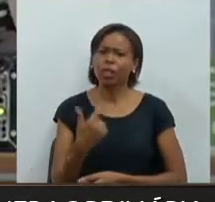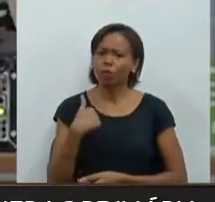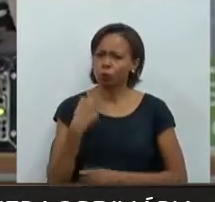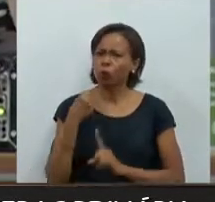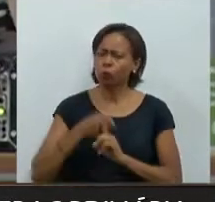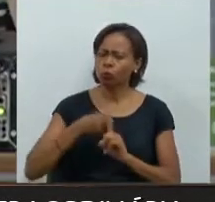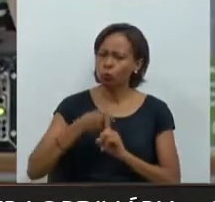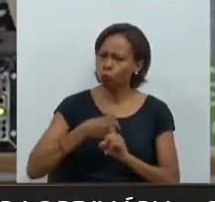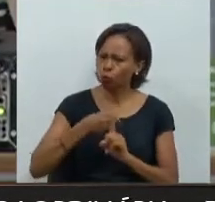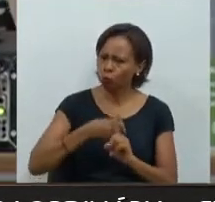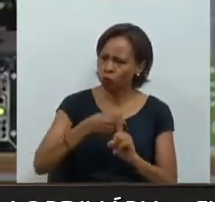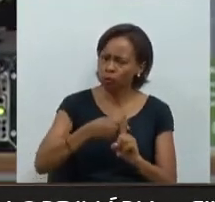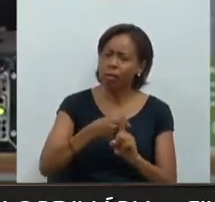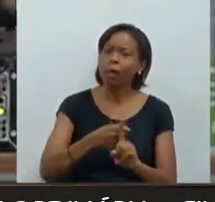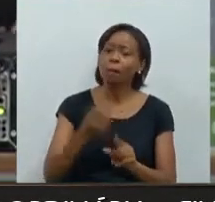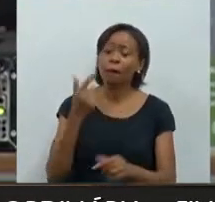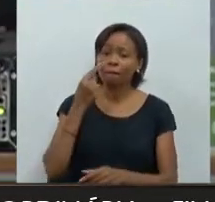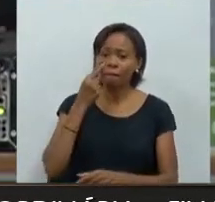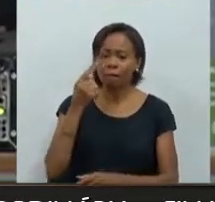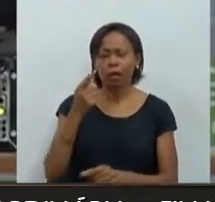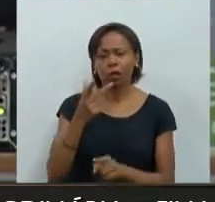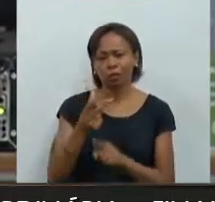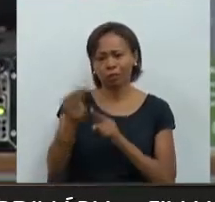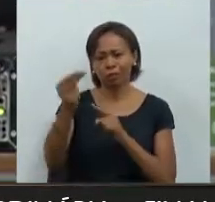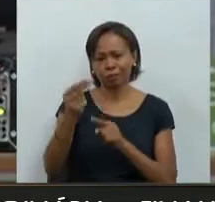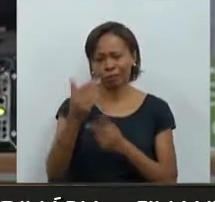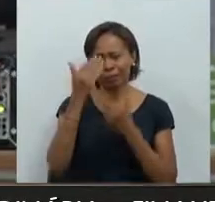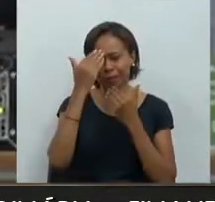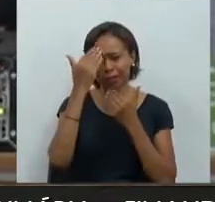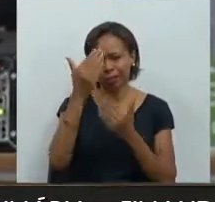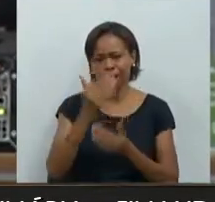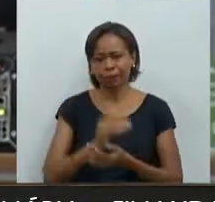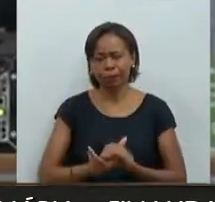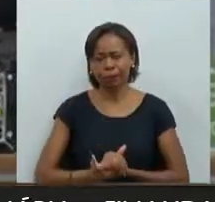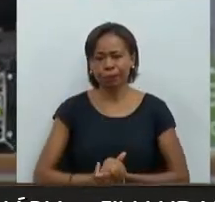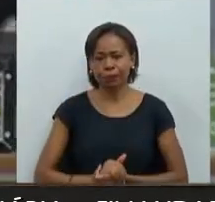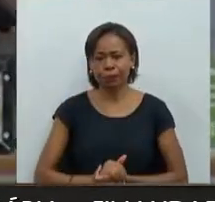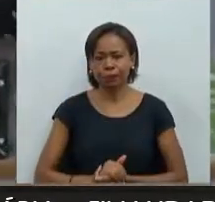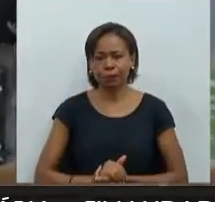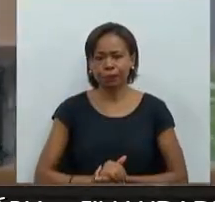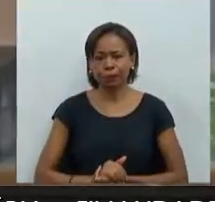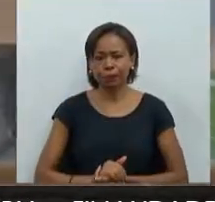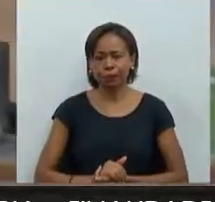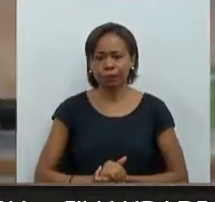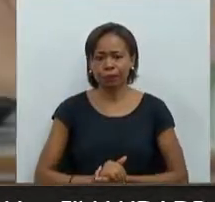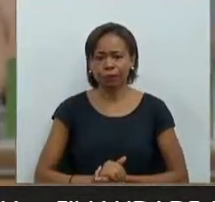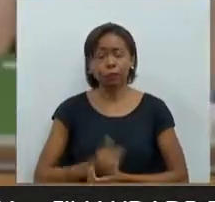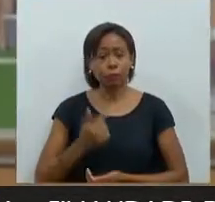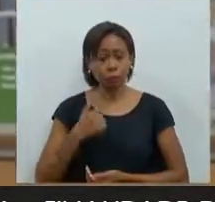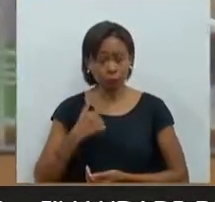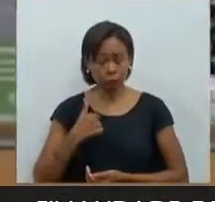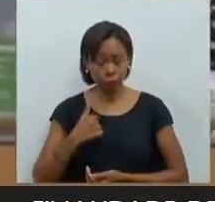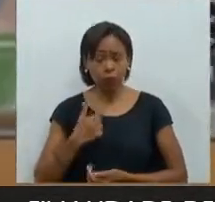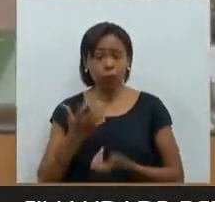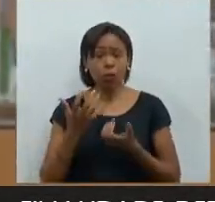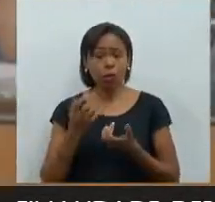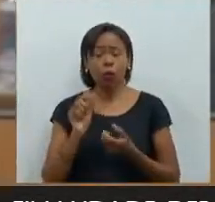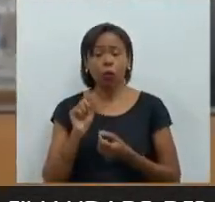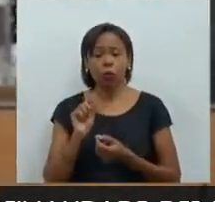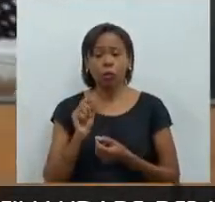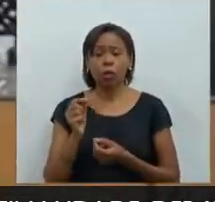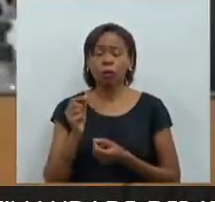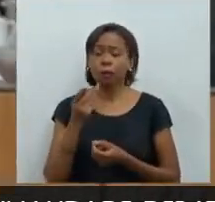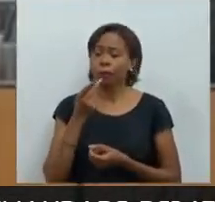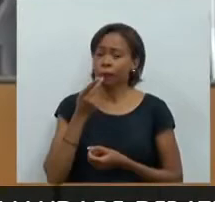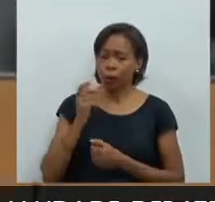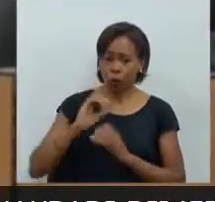fim para que isso aconteça. Tá? Muito obrigada. Antes de terminar a fala, eu queria até trocar uma ideia, dona